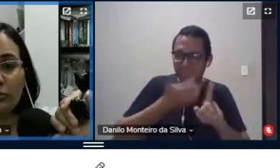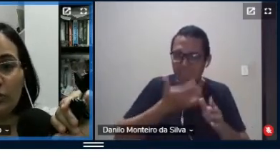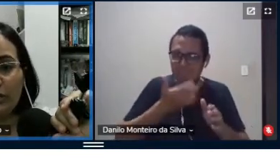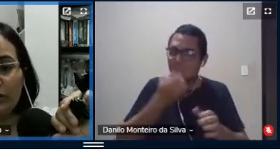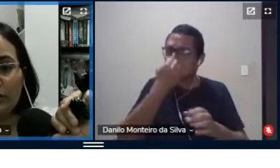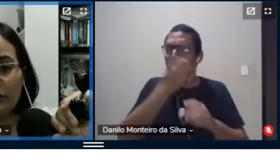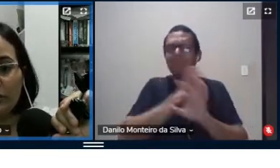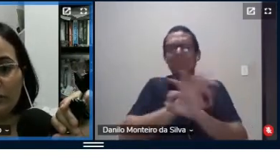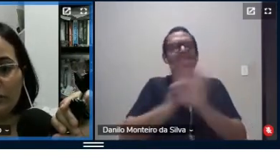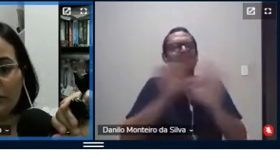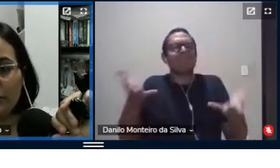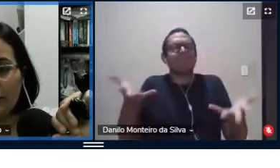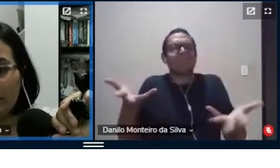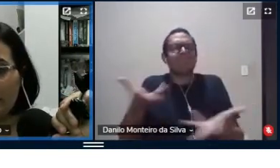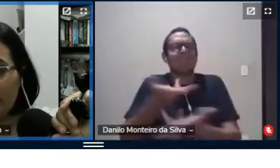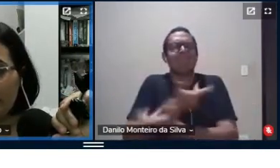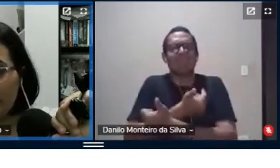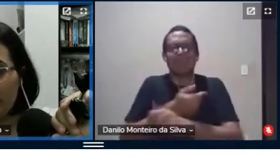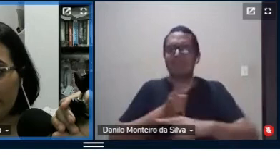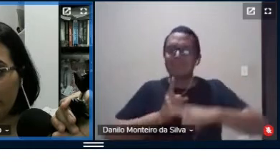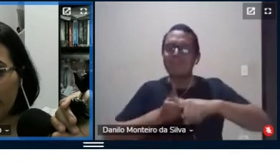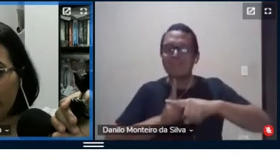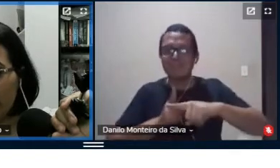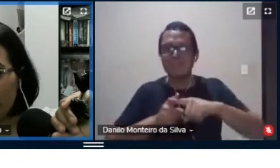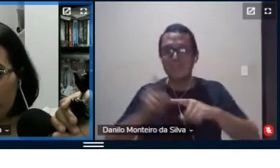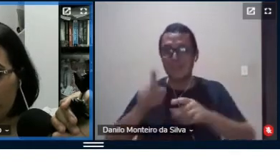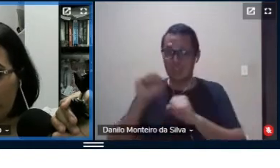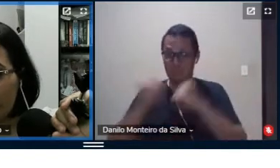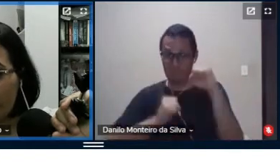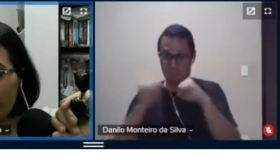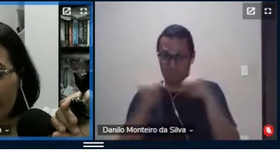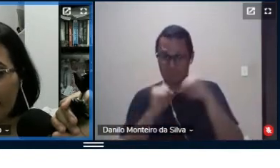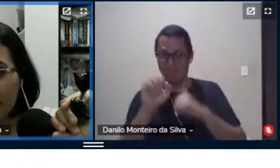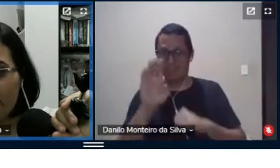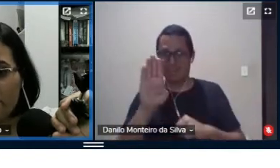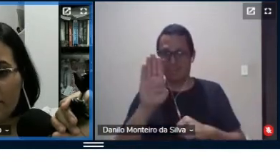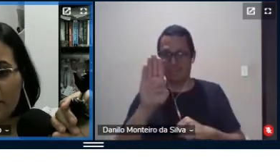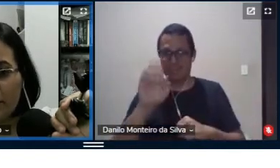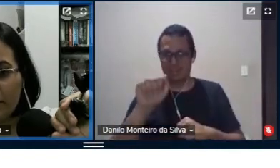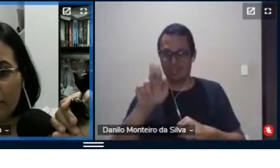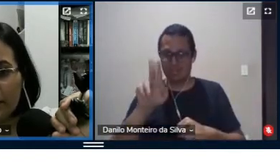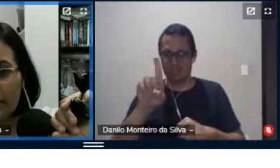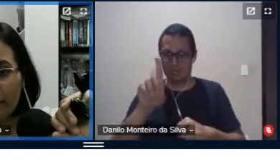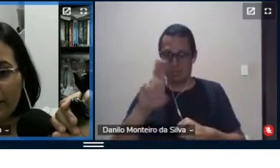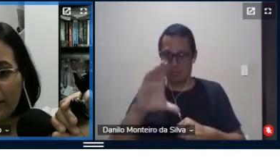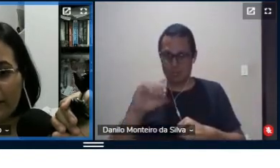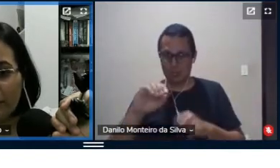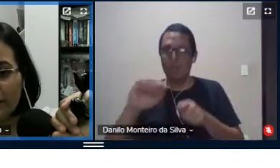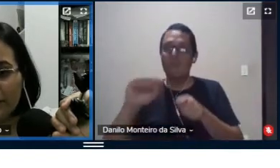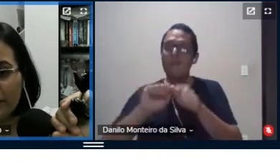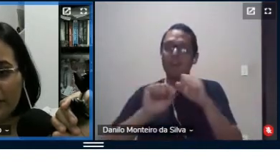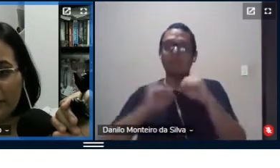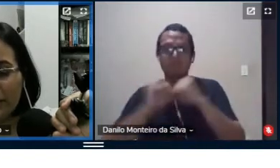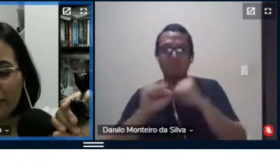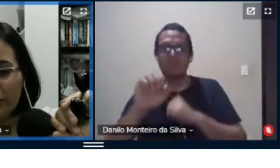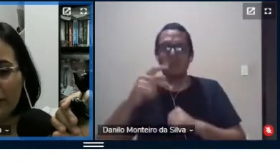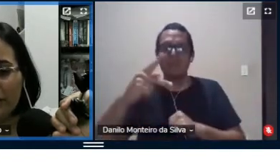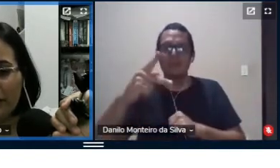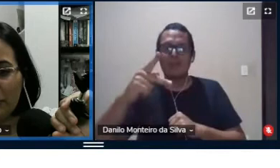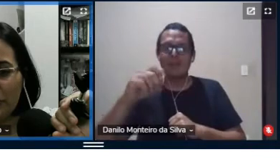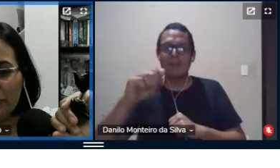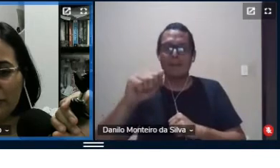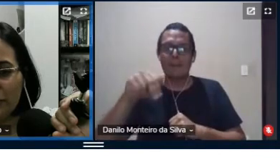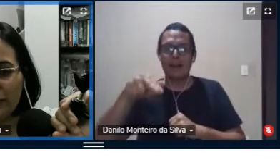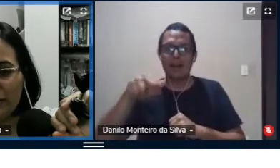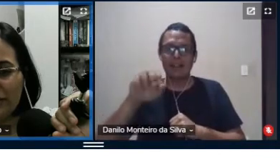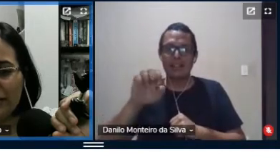os panetones, tá? Lembra lá os panetones? Que estão caros pra caramba? Ih, panetone